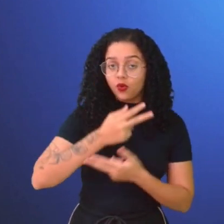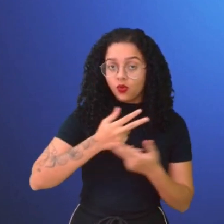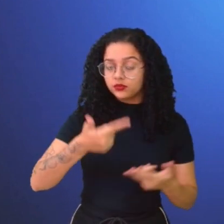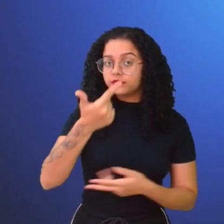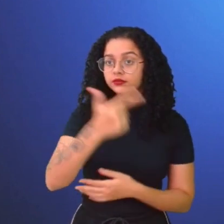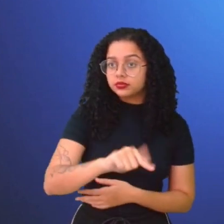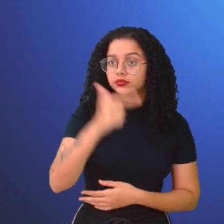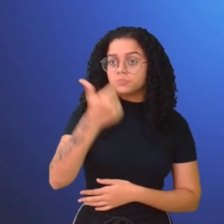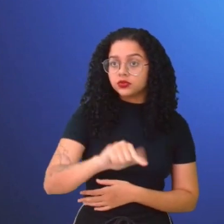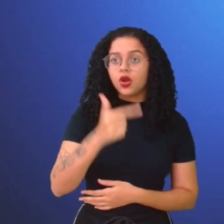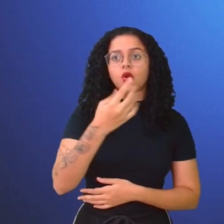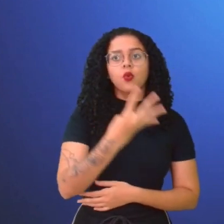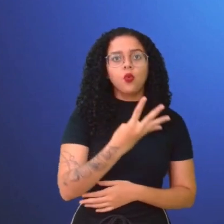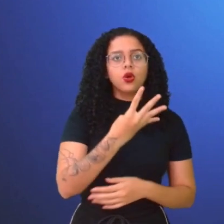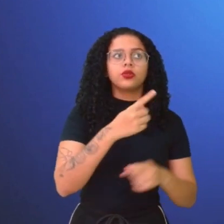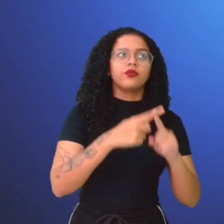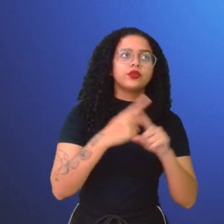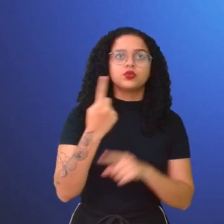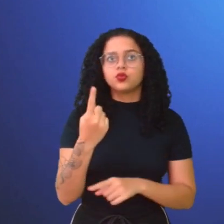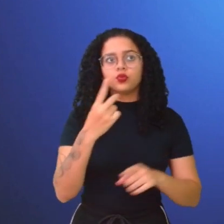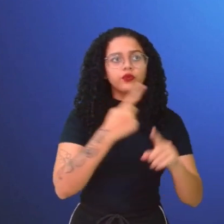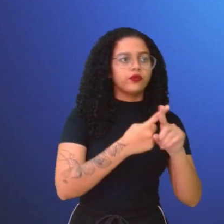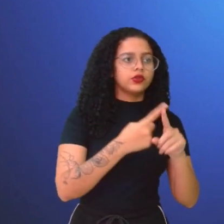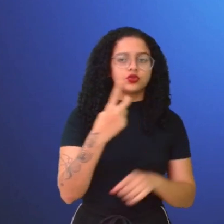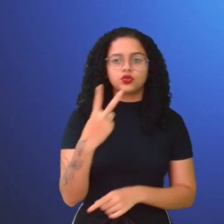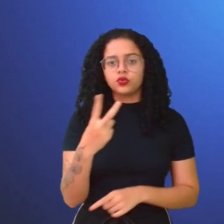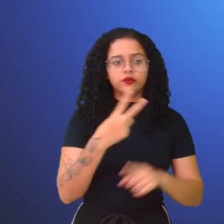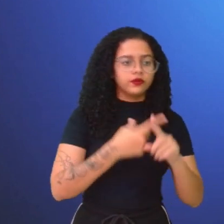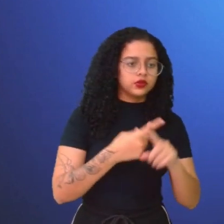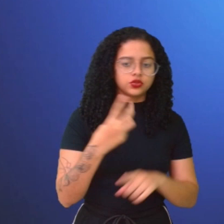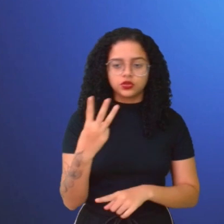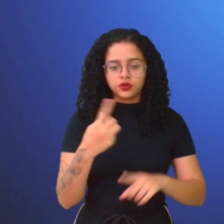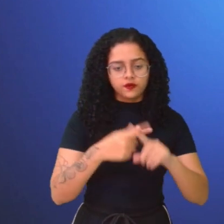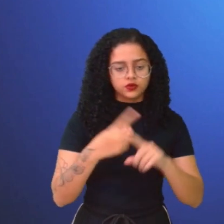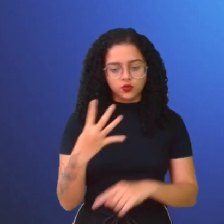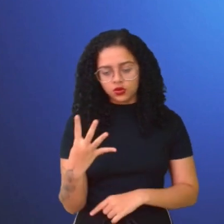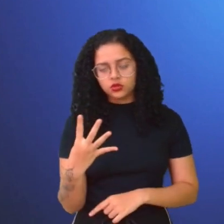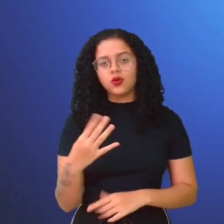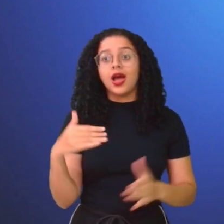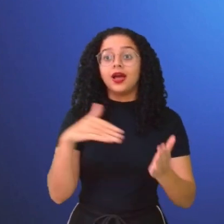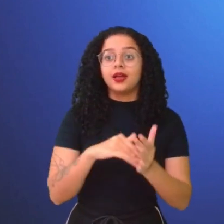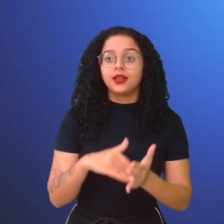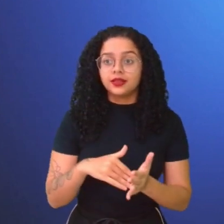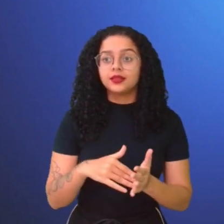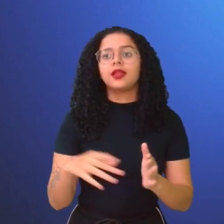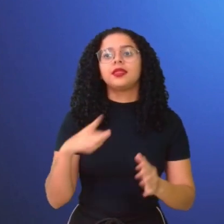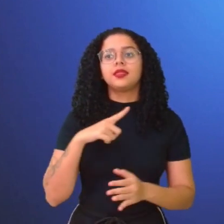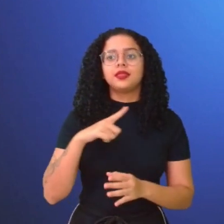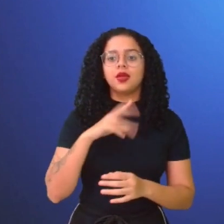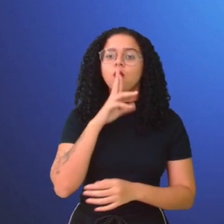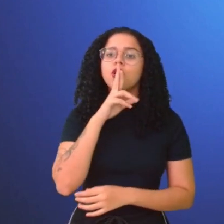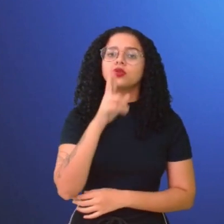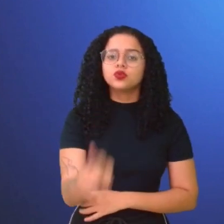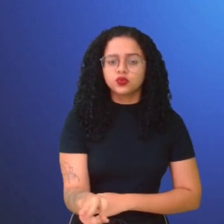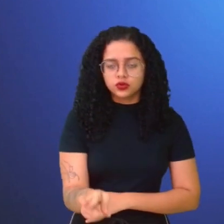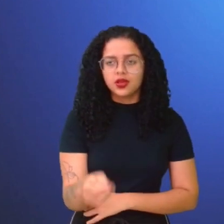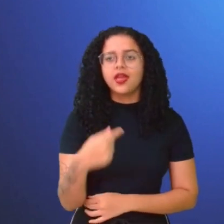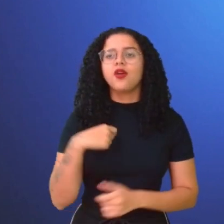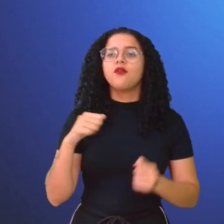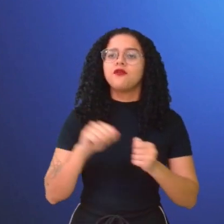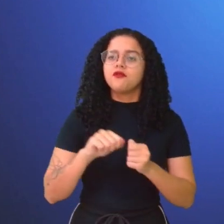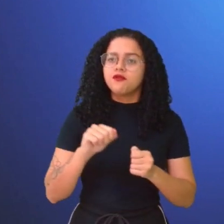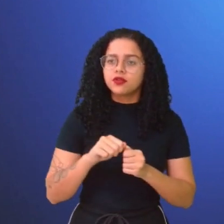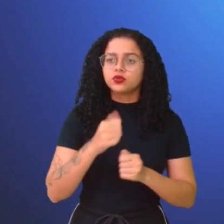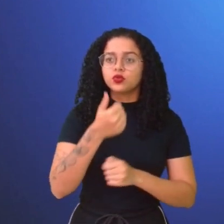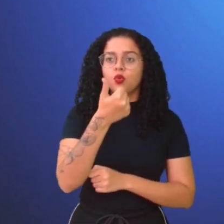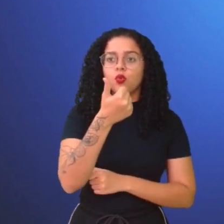série de vezes, né? 4 vezes 1, 4 vezes 2, 4 vezes 3, ou seja, até obter o resultado. Eu faço isso